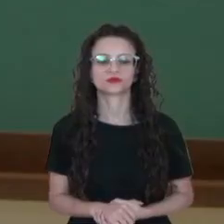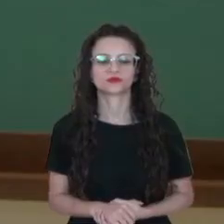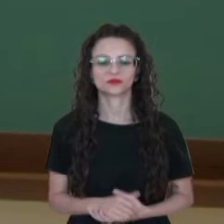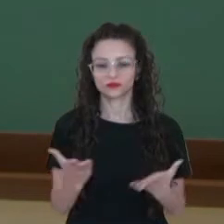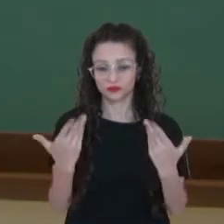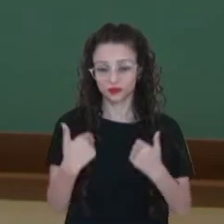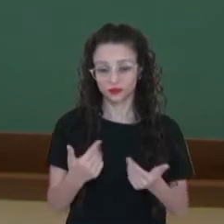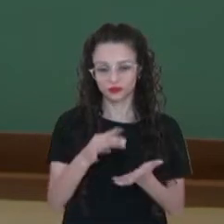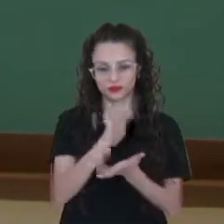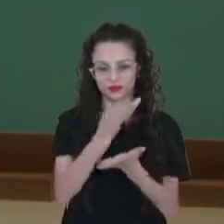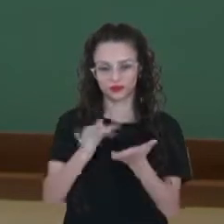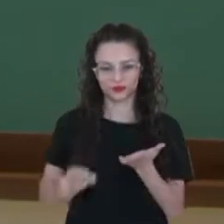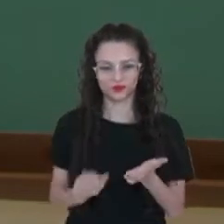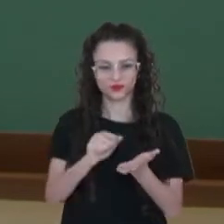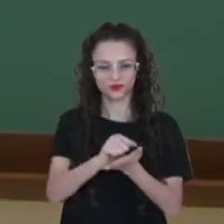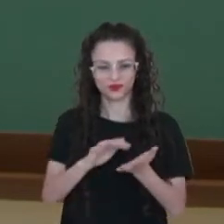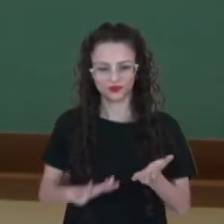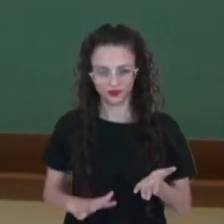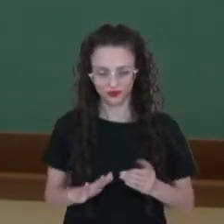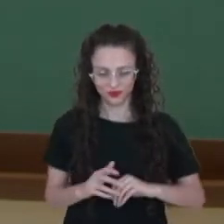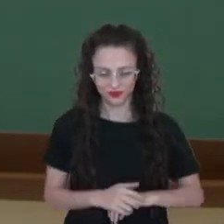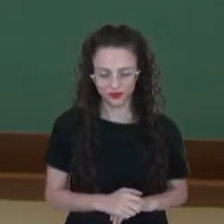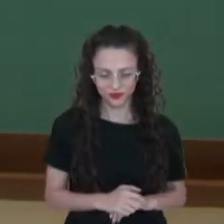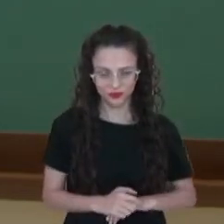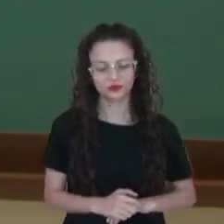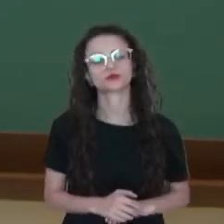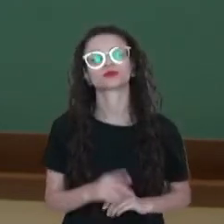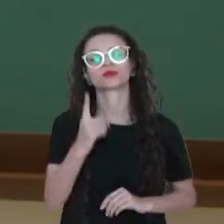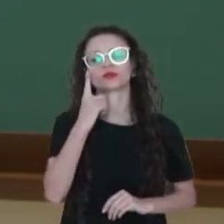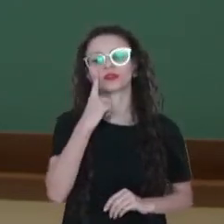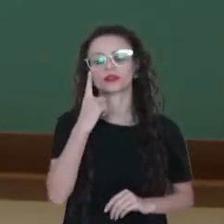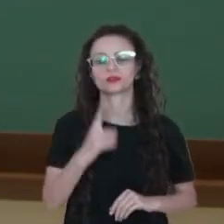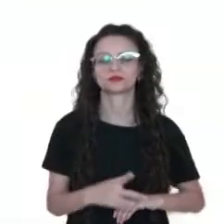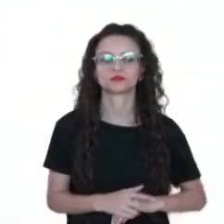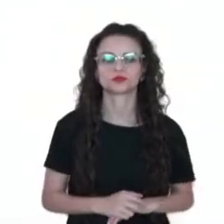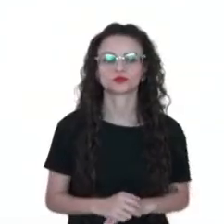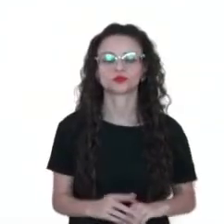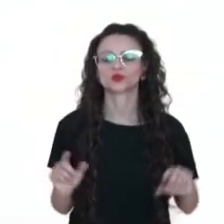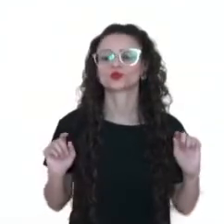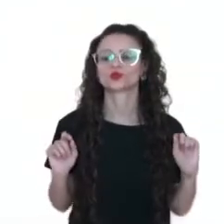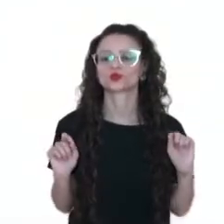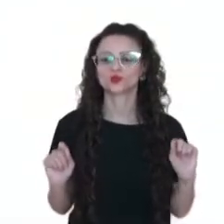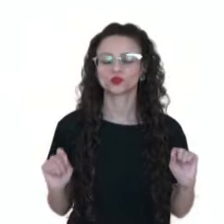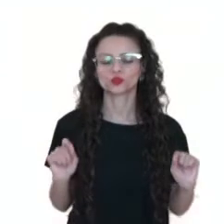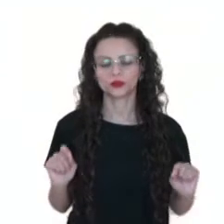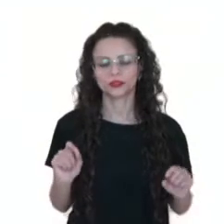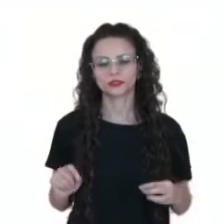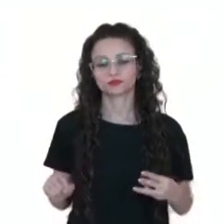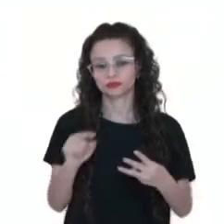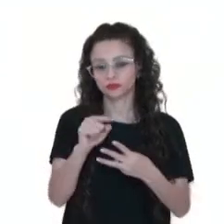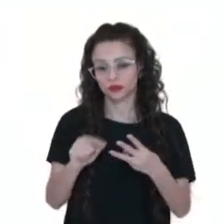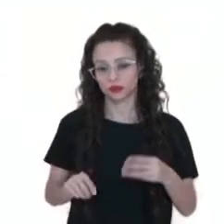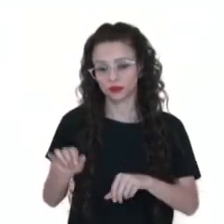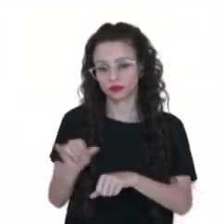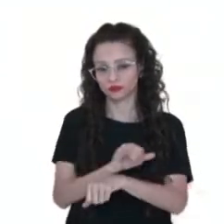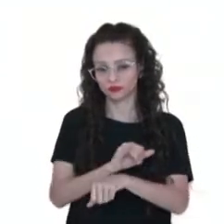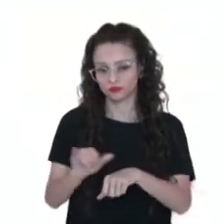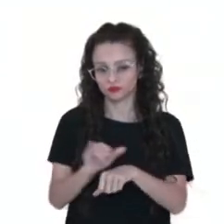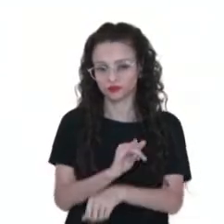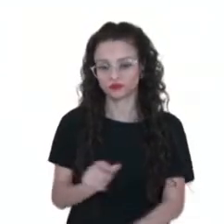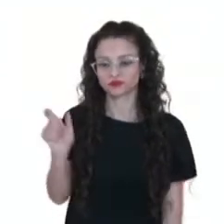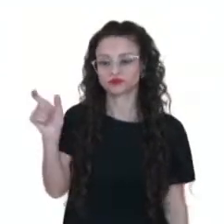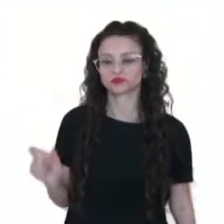Vamos fazer a correção da nossa atividade, sétimos anos. Então veja lá, quais foram as 3 medidas adotadas